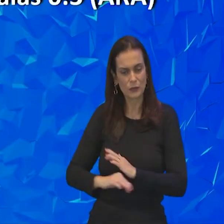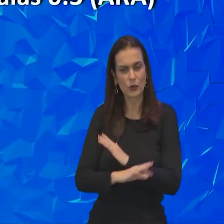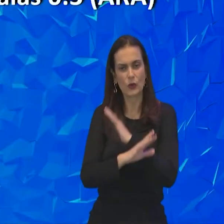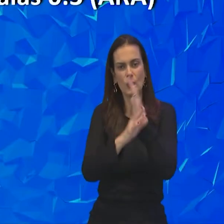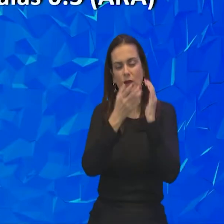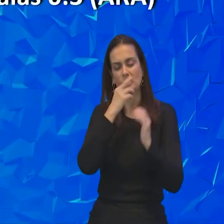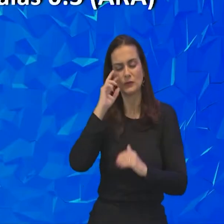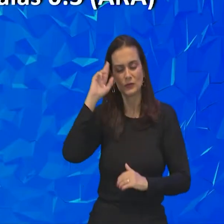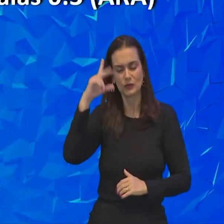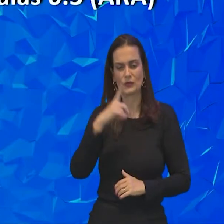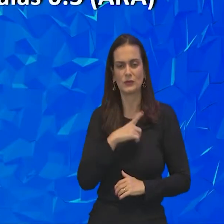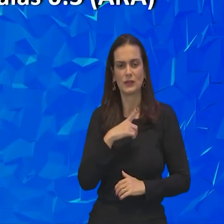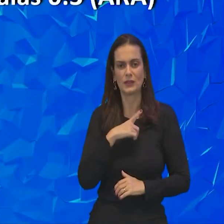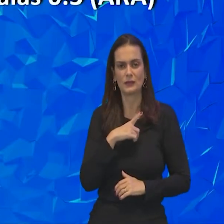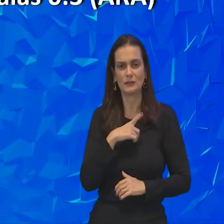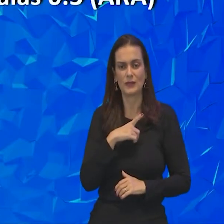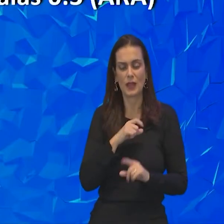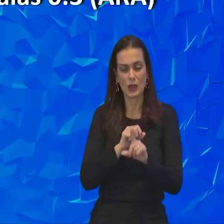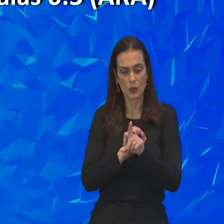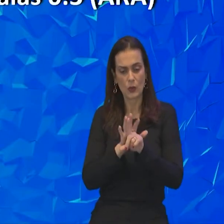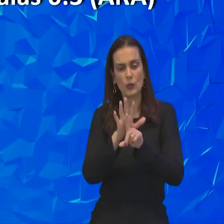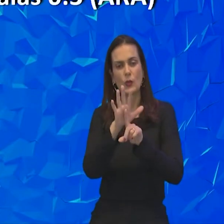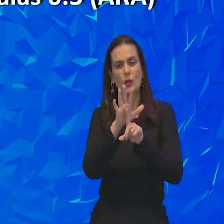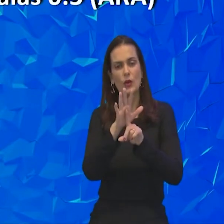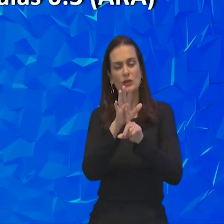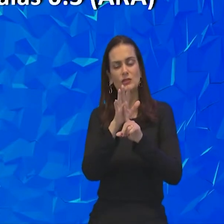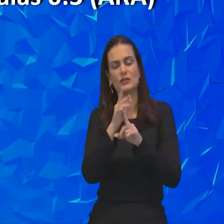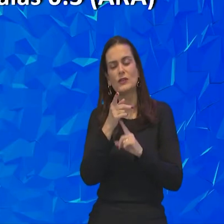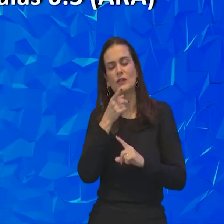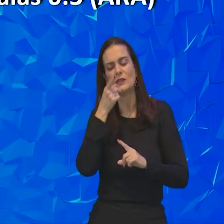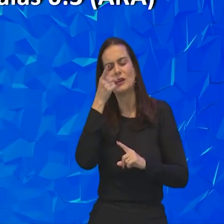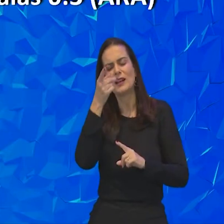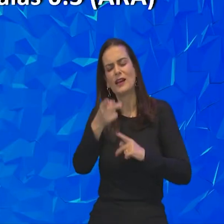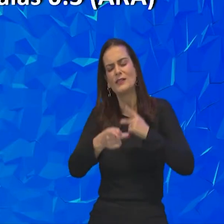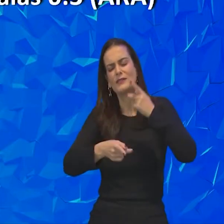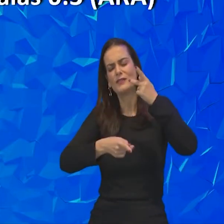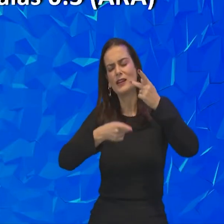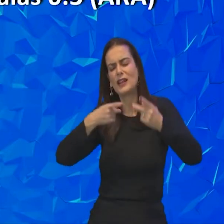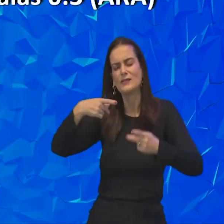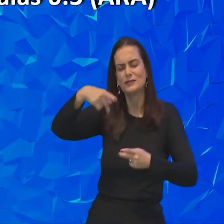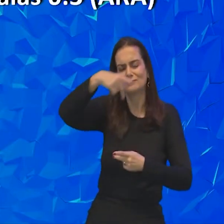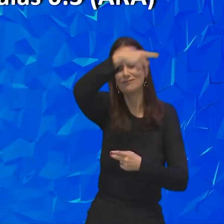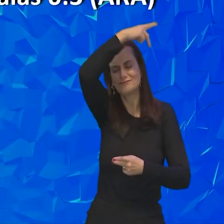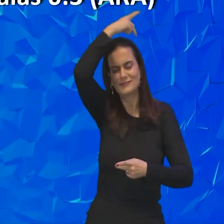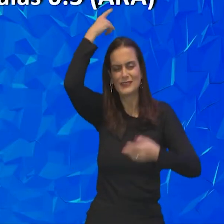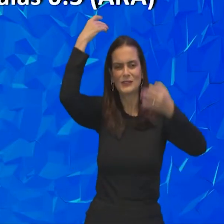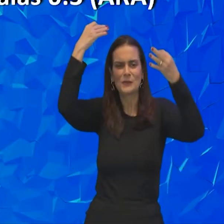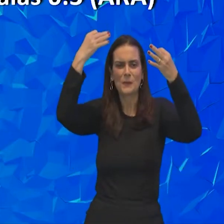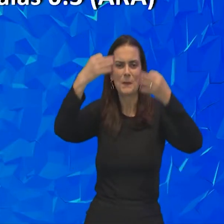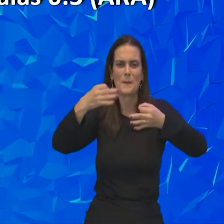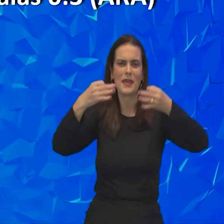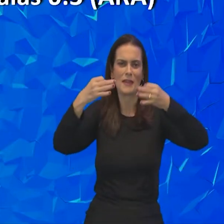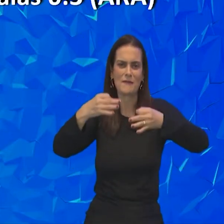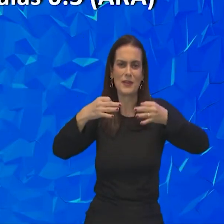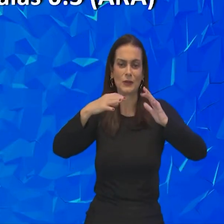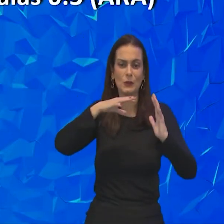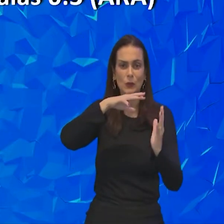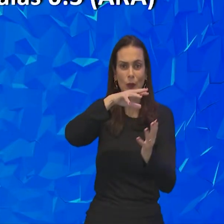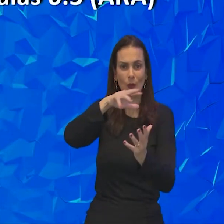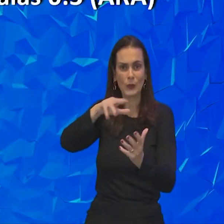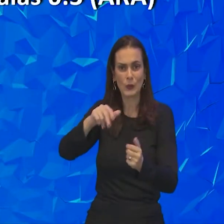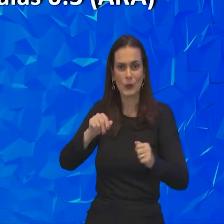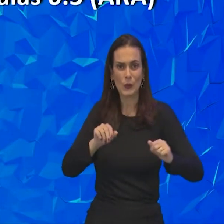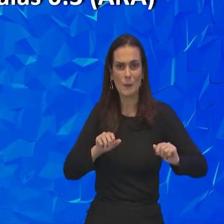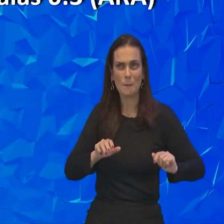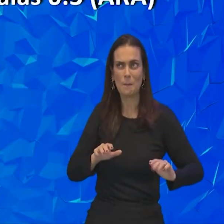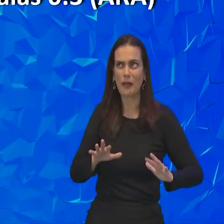Senhor. E a visão dos serafins exclamavam a santidade do Senhor, e as bases do limiar se moveram, diz o texto, e